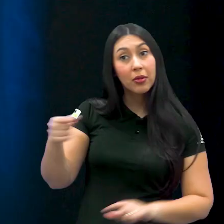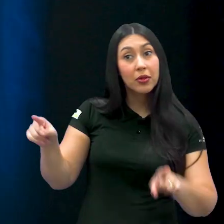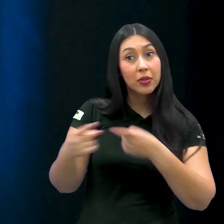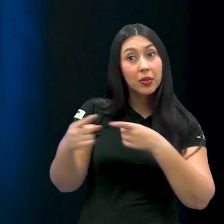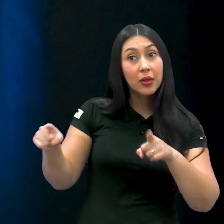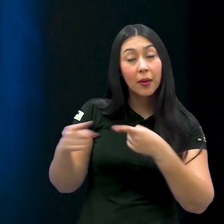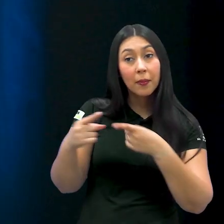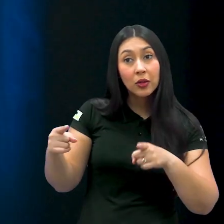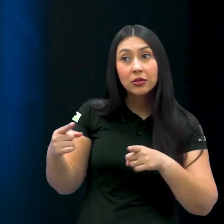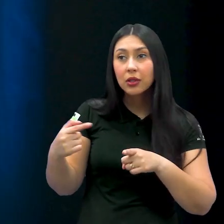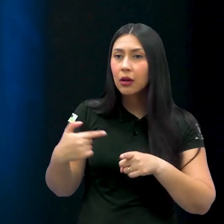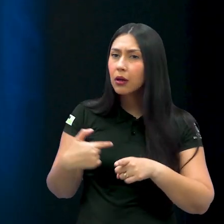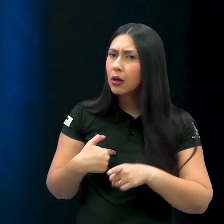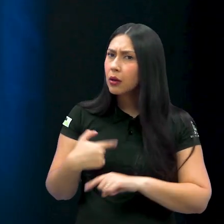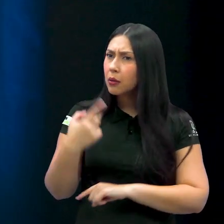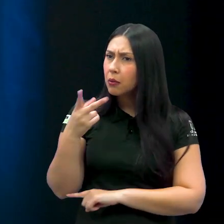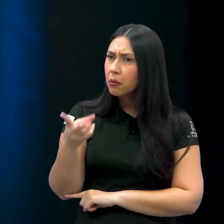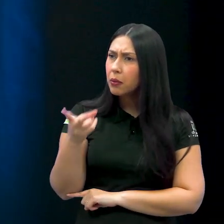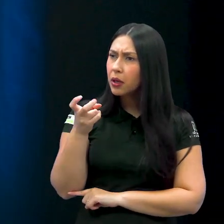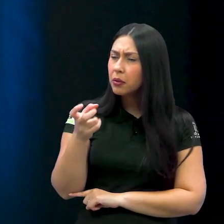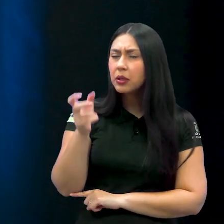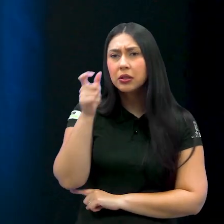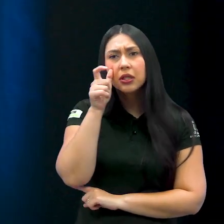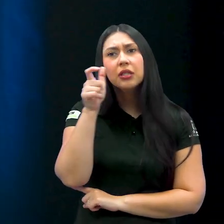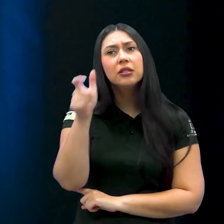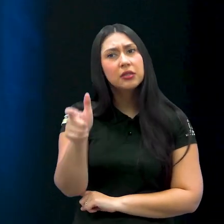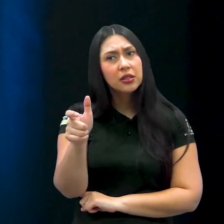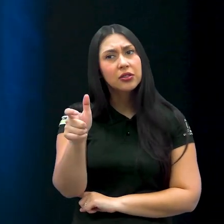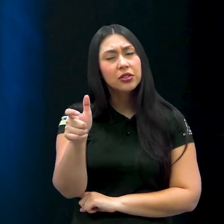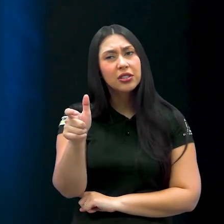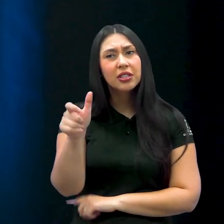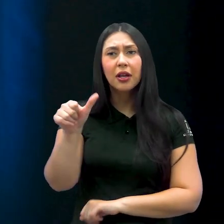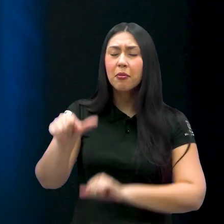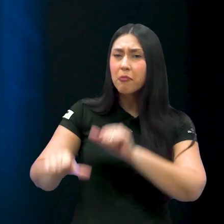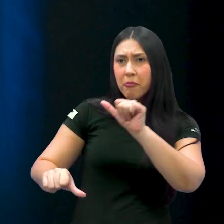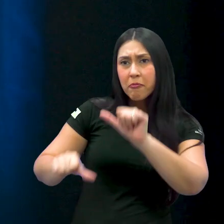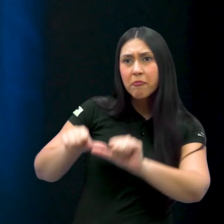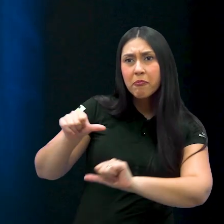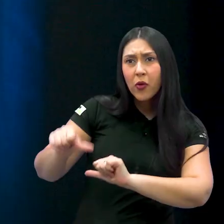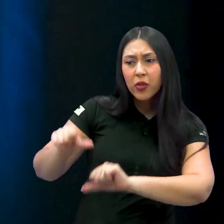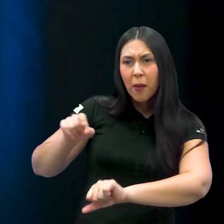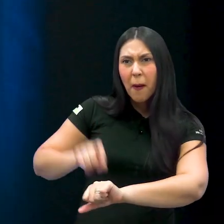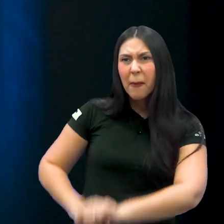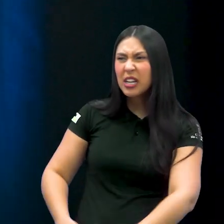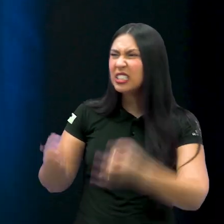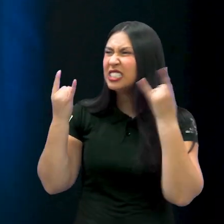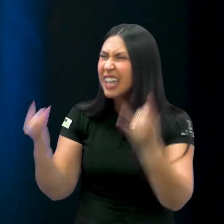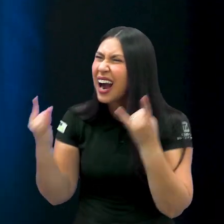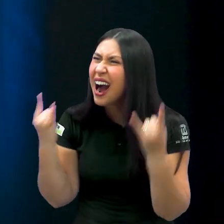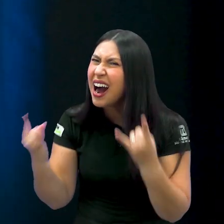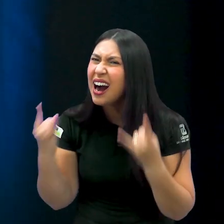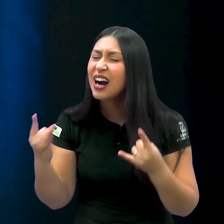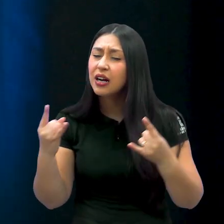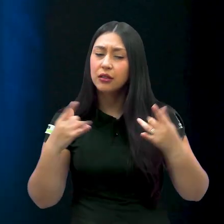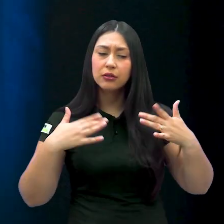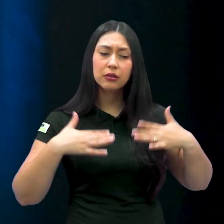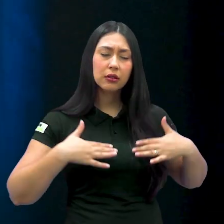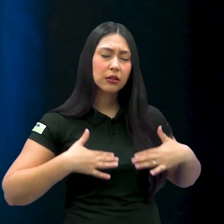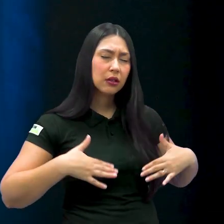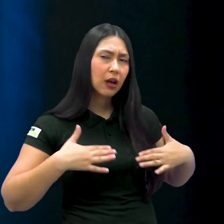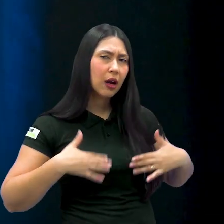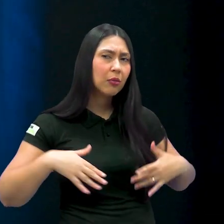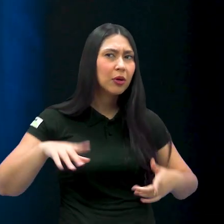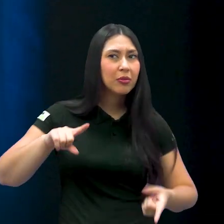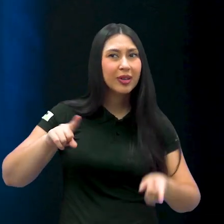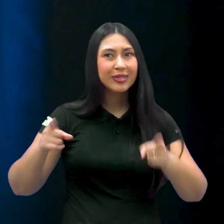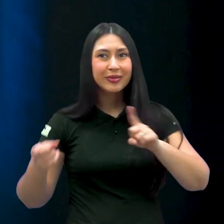Na próxima música que a gente vai ouvir, com o Tomás, eu achei algo muito interessante que você faz uma alternância entre momentos agressivos,